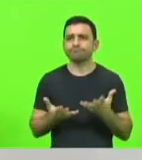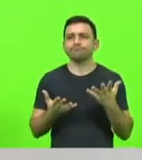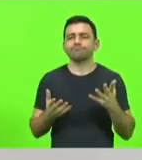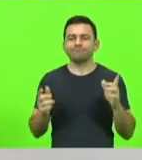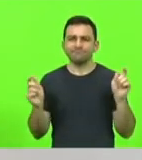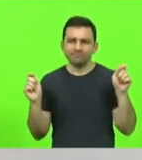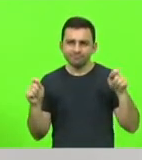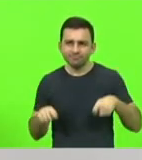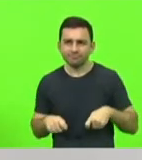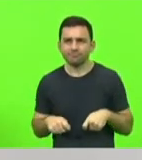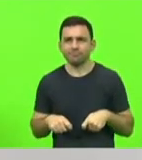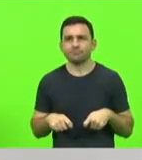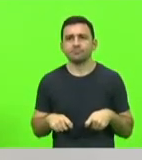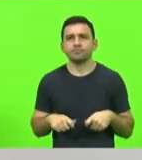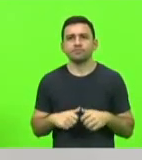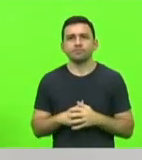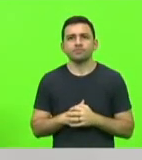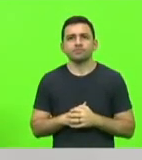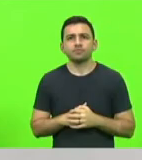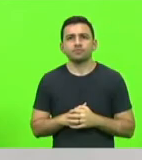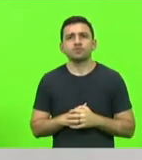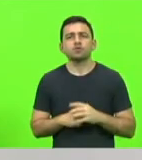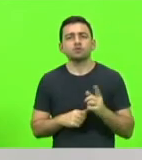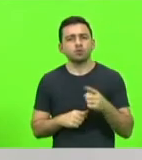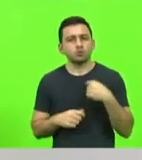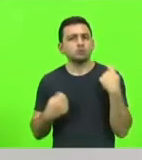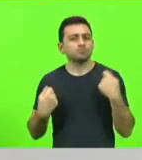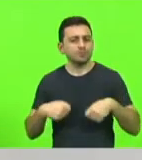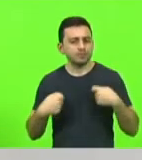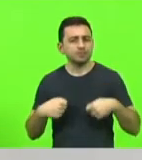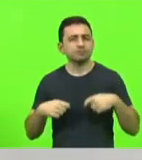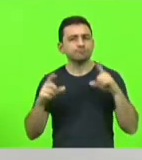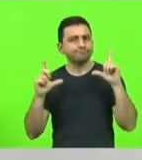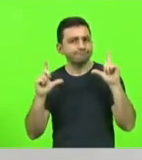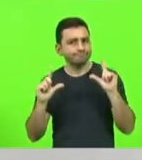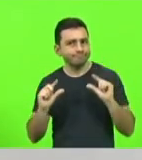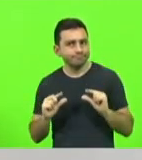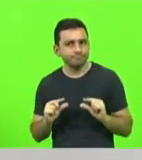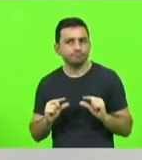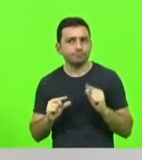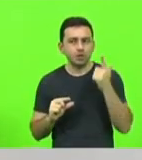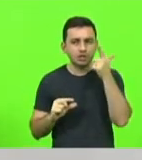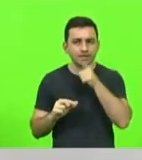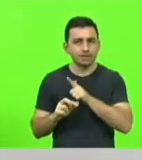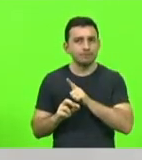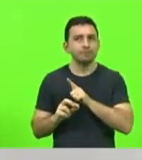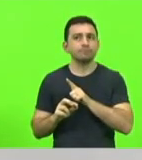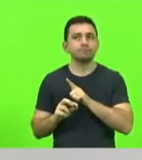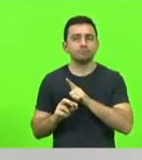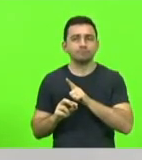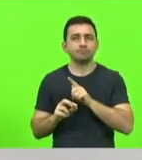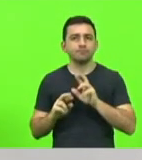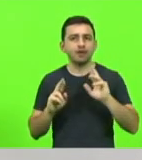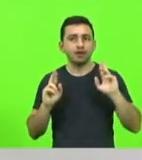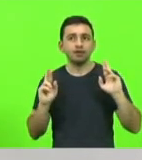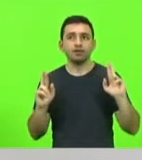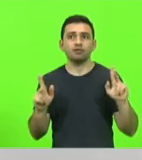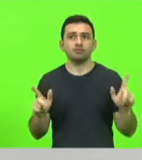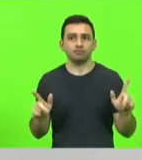damos, é que nós podemos diminuir a grande diferença que